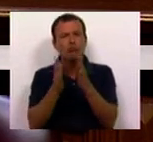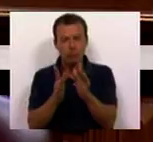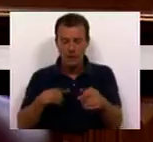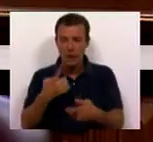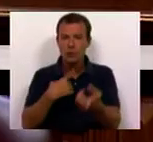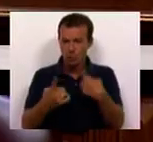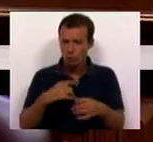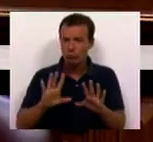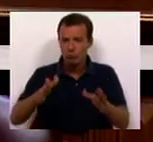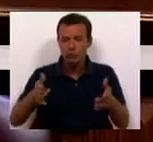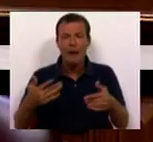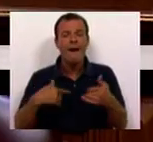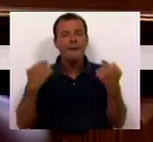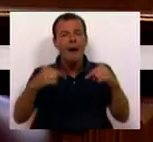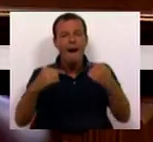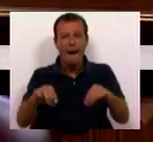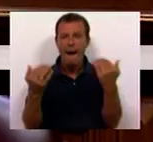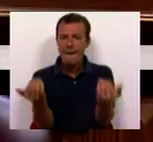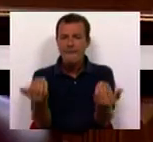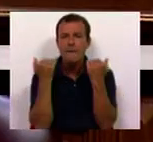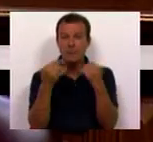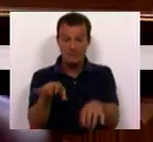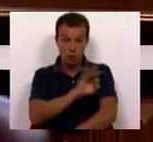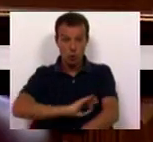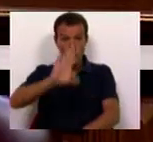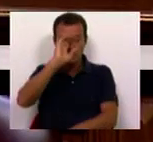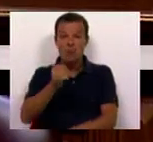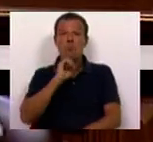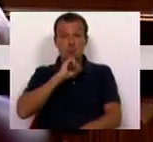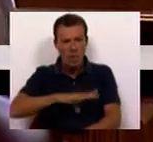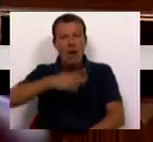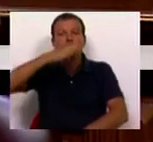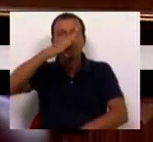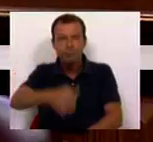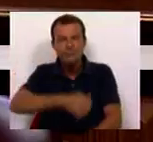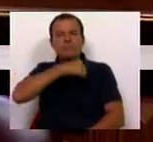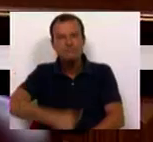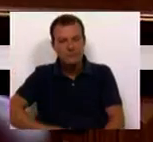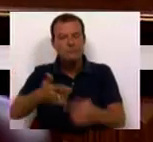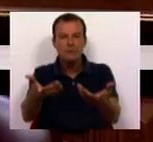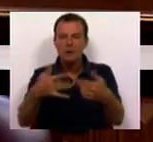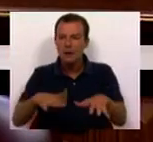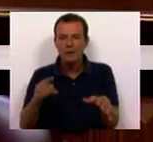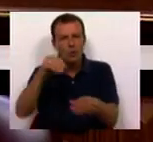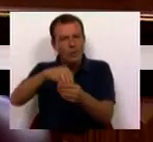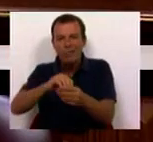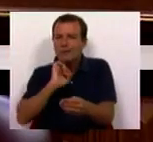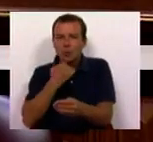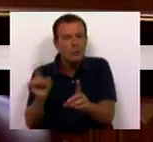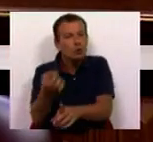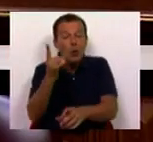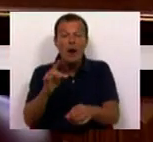coloquei, acho que há informação que o Sr. Ministro podia ter dado que não cabe no âmbito dessa matéria confidencial e que talvez até